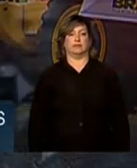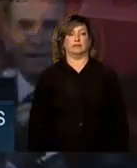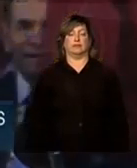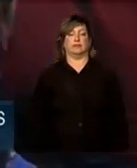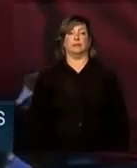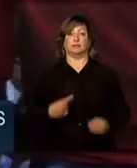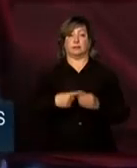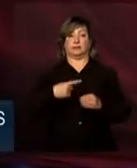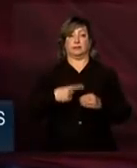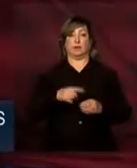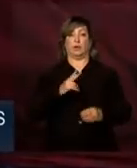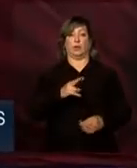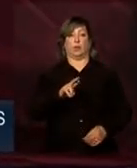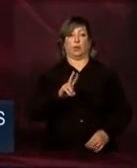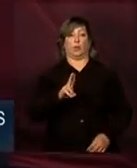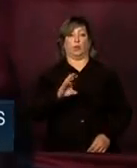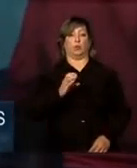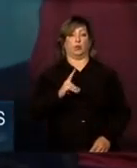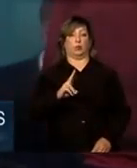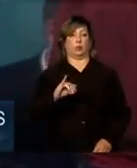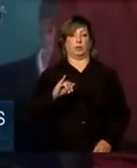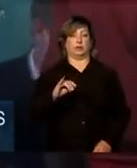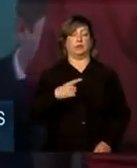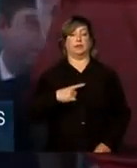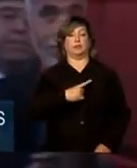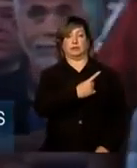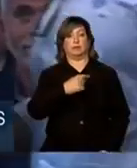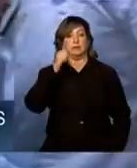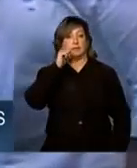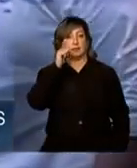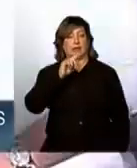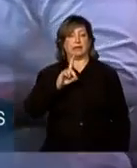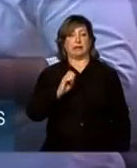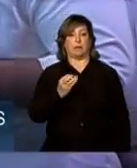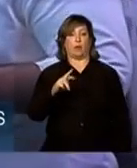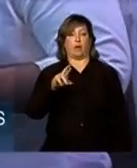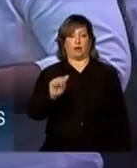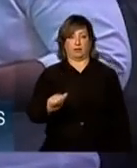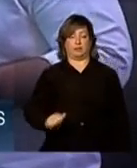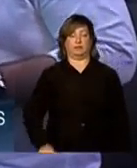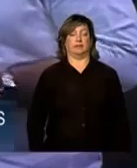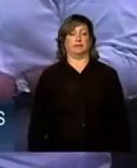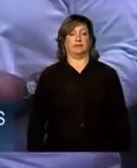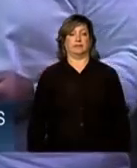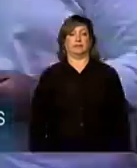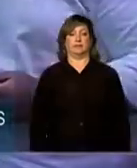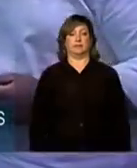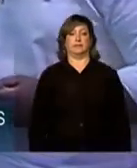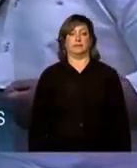E do município de Uruçuí, Débora Renata Coelho de Araújo.